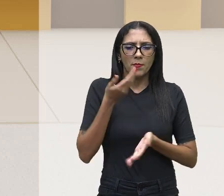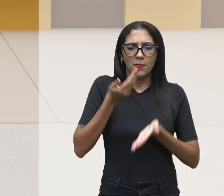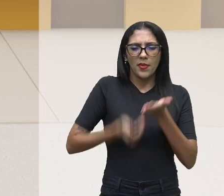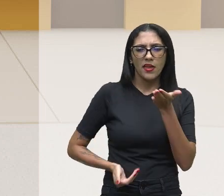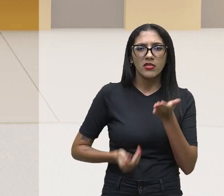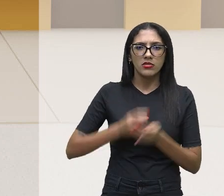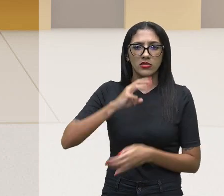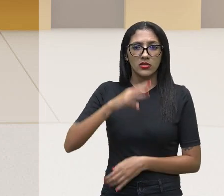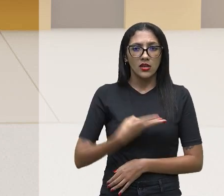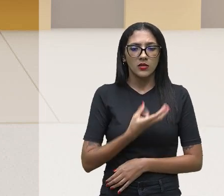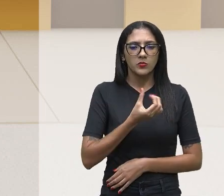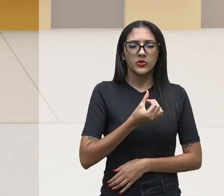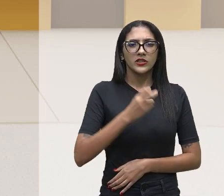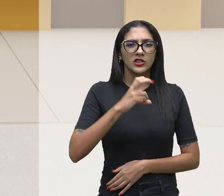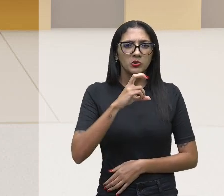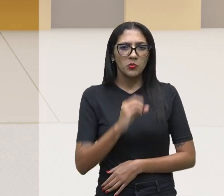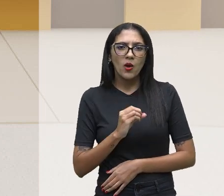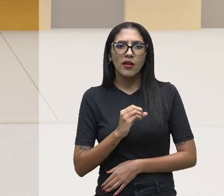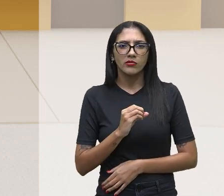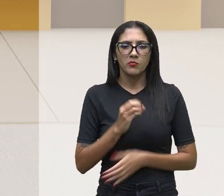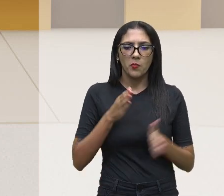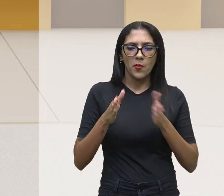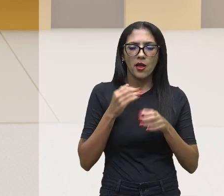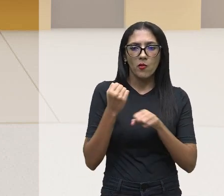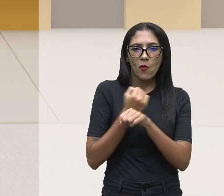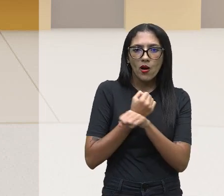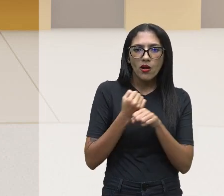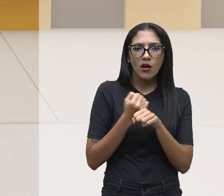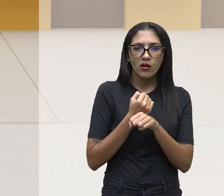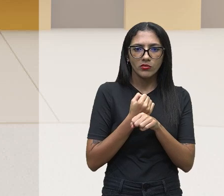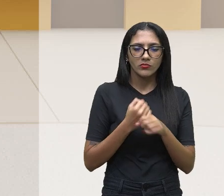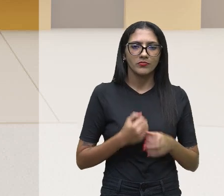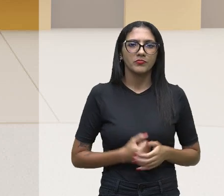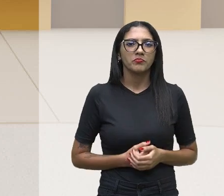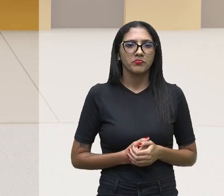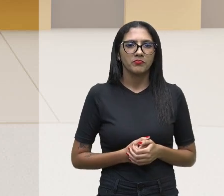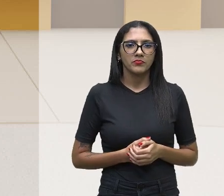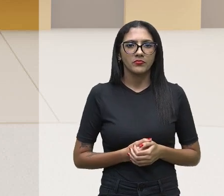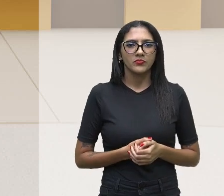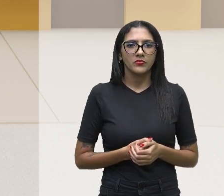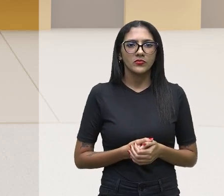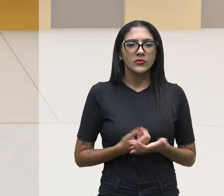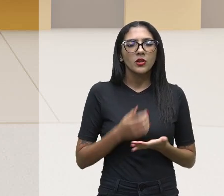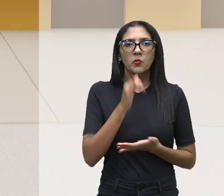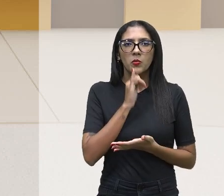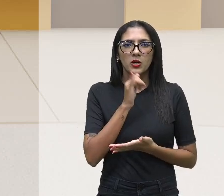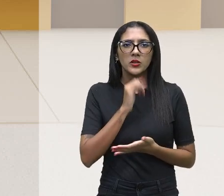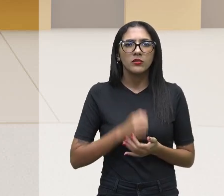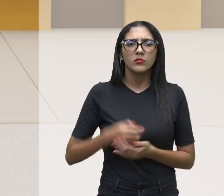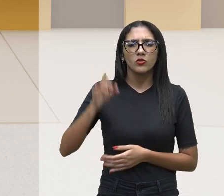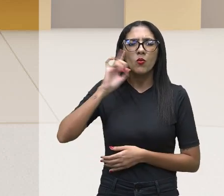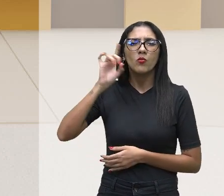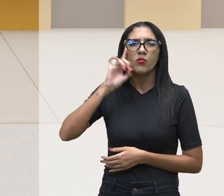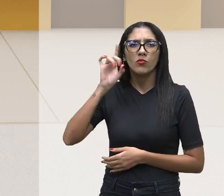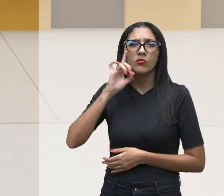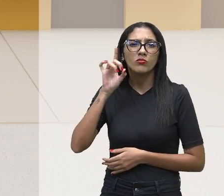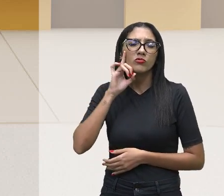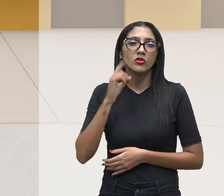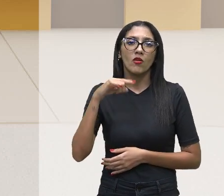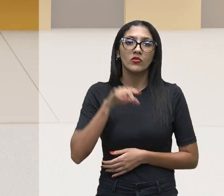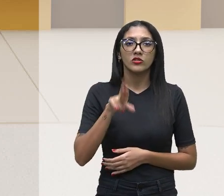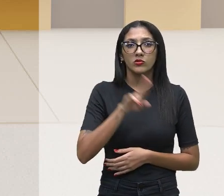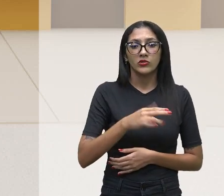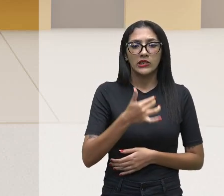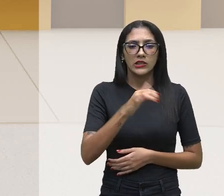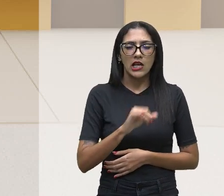3.650 por ano? Será que é possível perder essa quantidade de dinheiro? Como? Gaste R$ 10 por dia com coisas que você